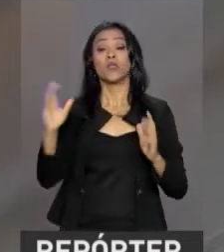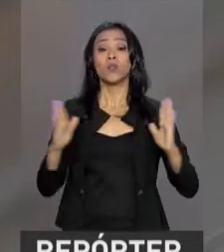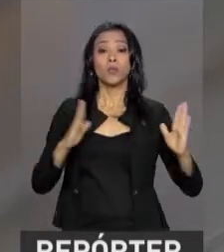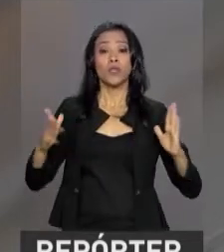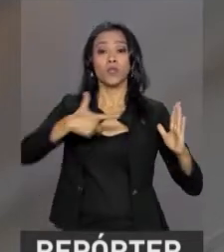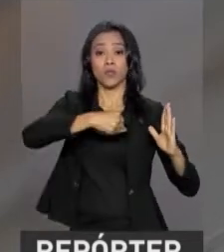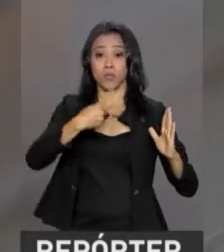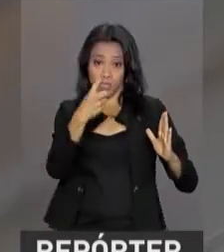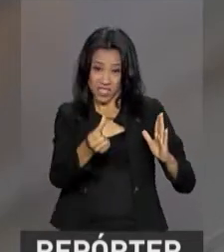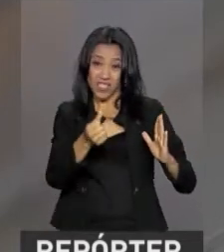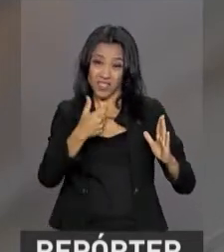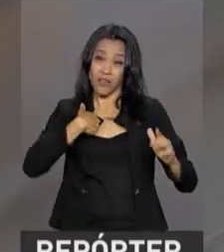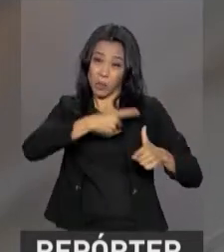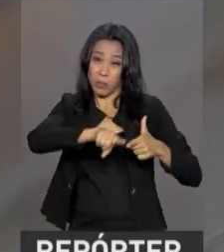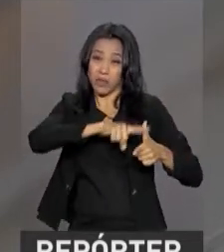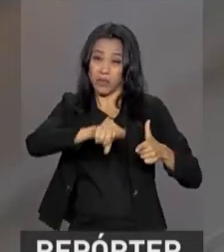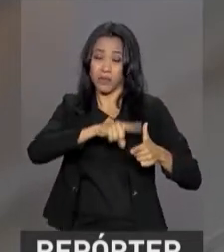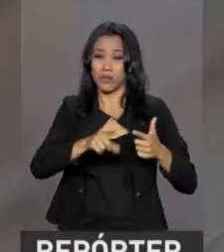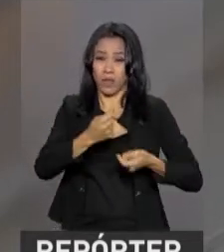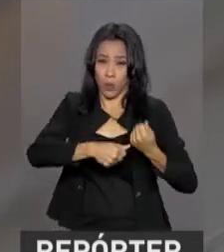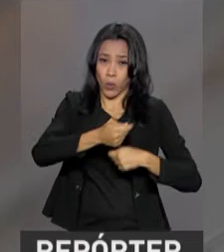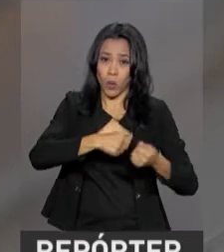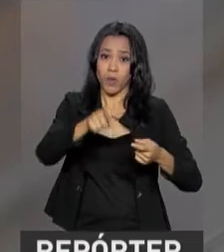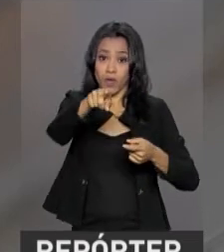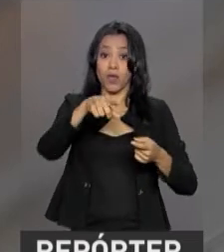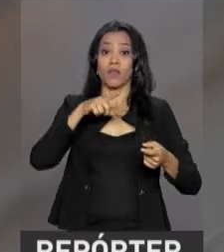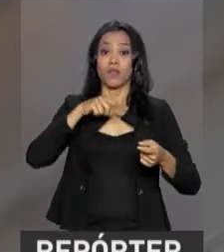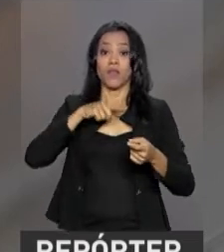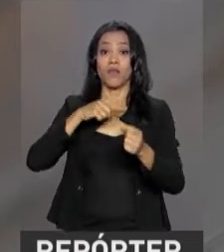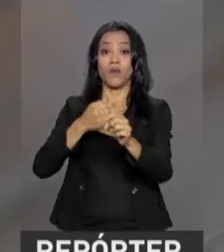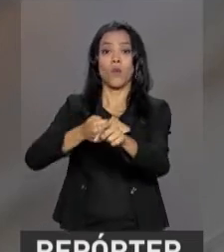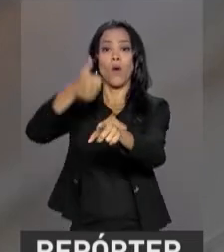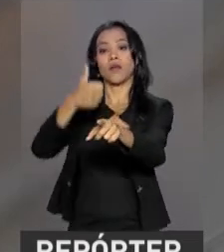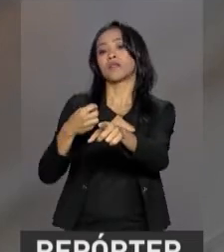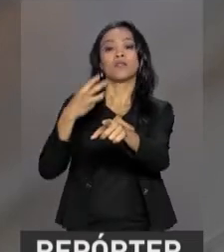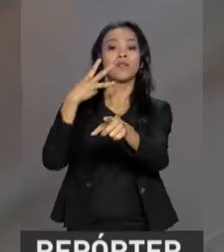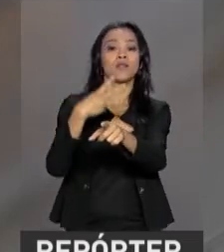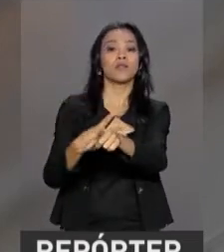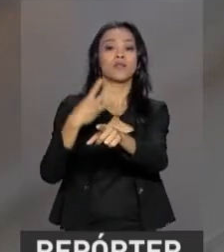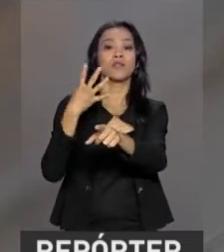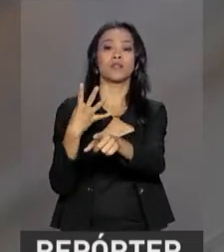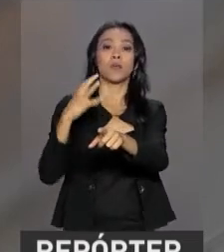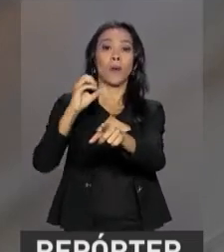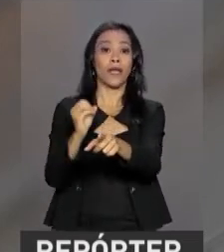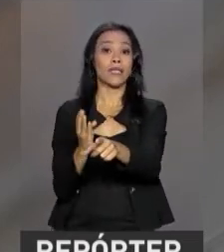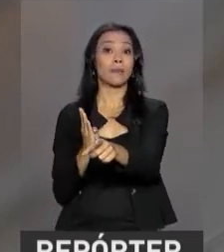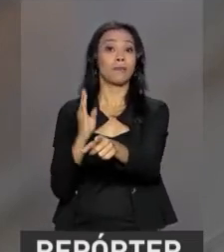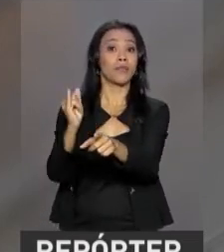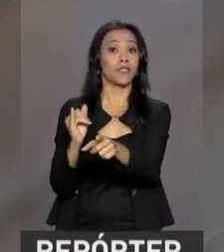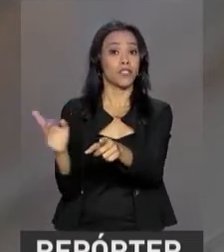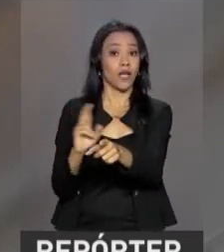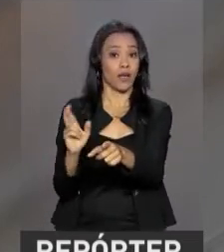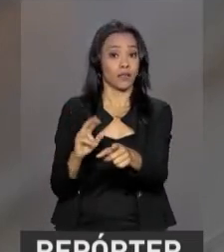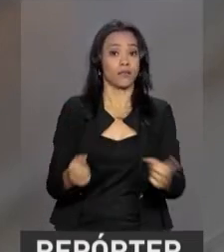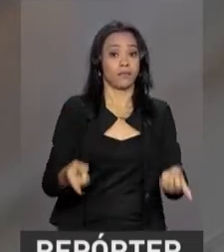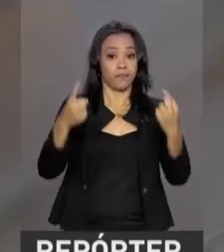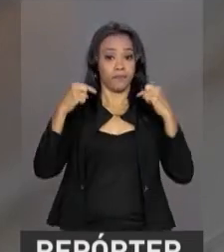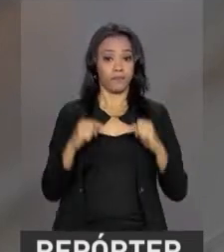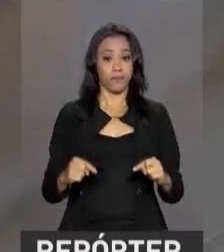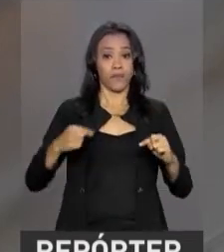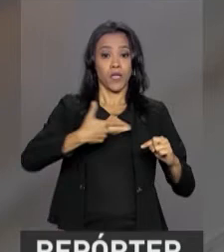meio à crise econômica o setor registrou faturamento de quase 340 bilhões de reais em